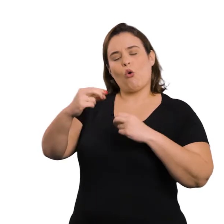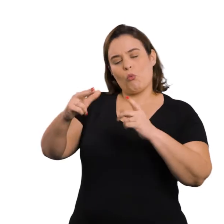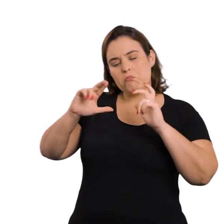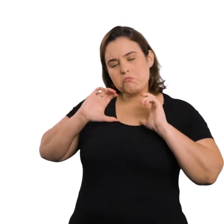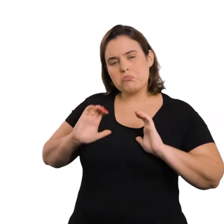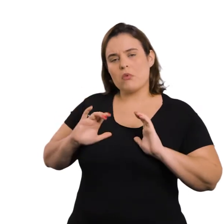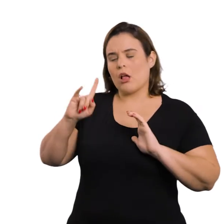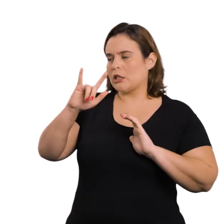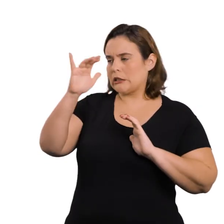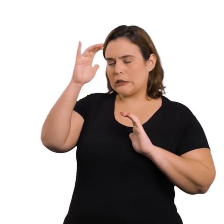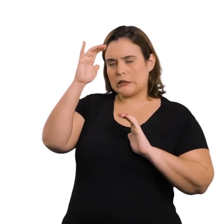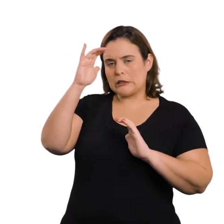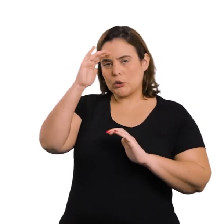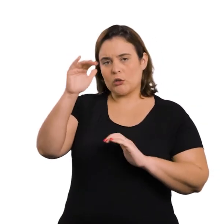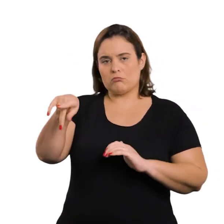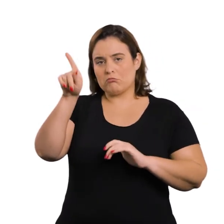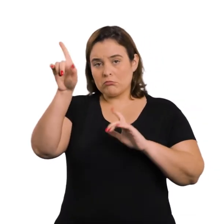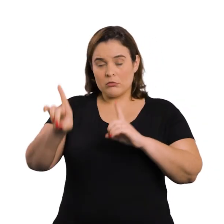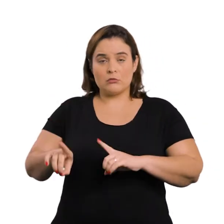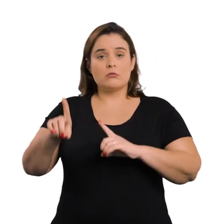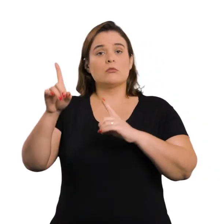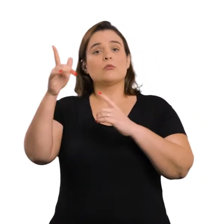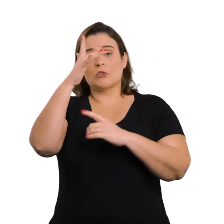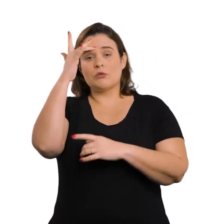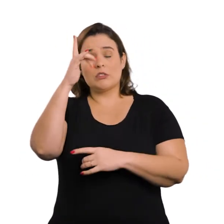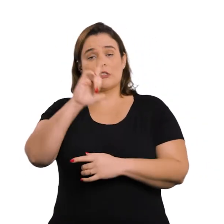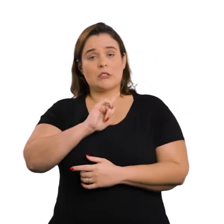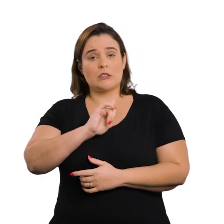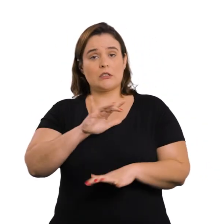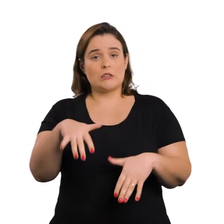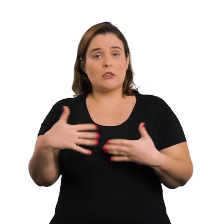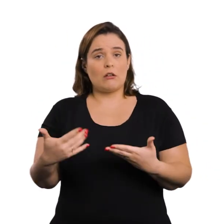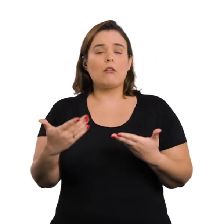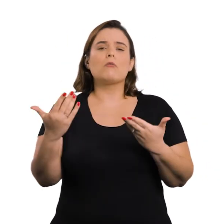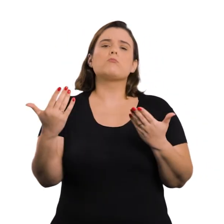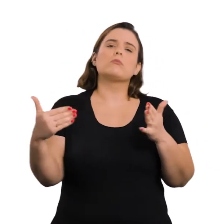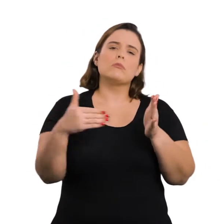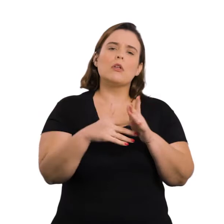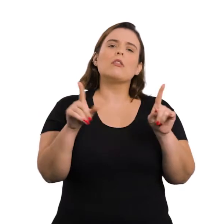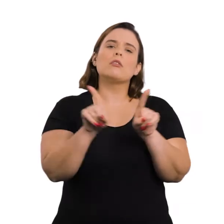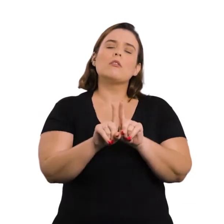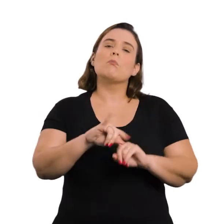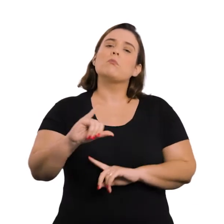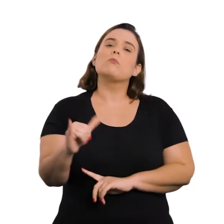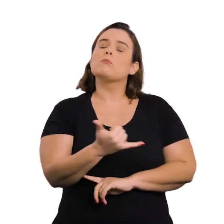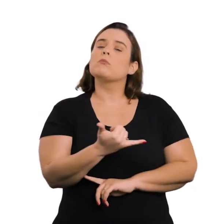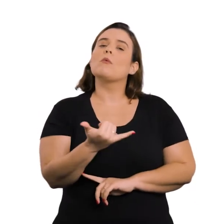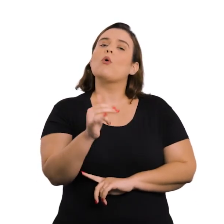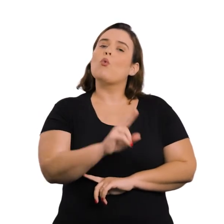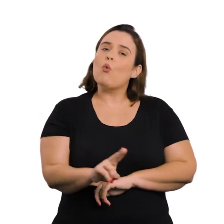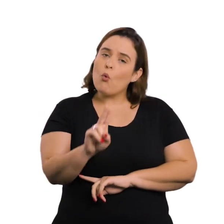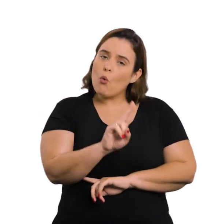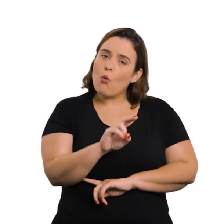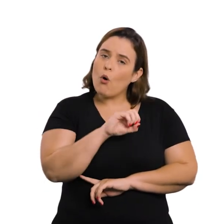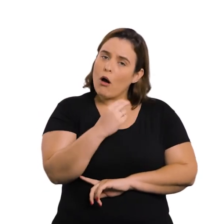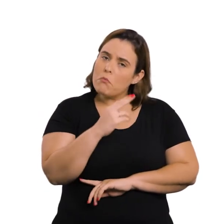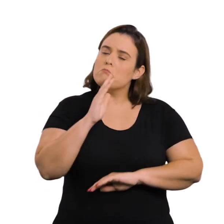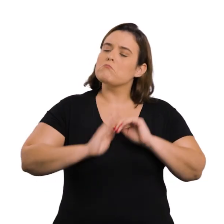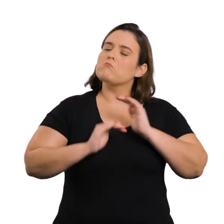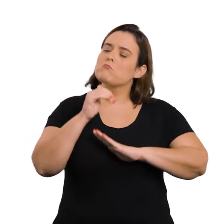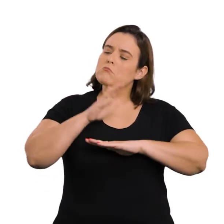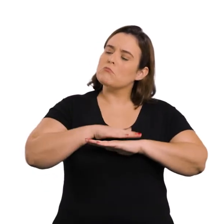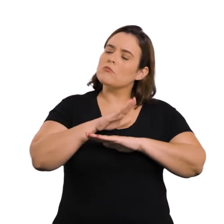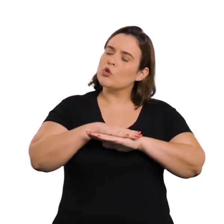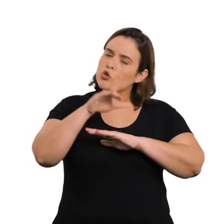ou comportamento que limite ou impeça a participação social da pessoa, bem como o gozo, a fruição e